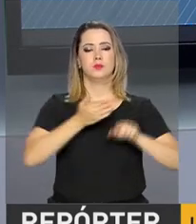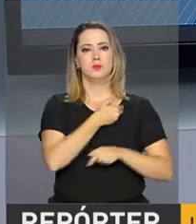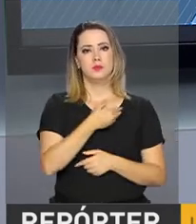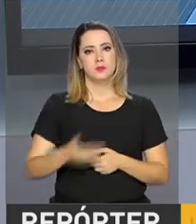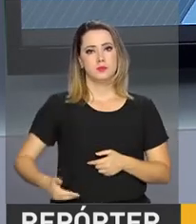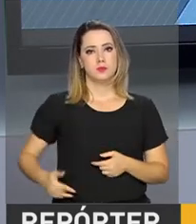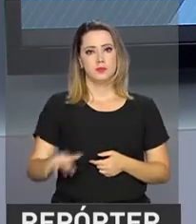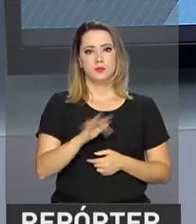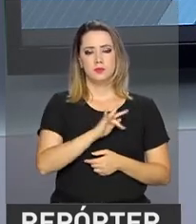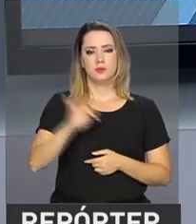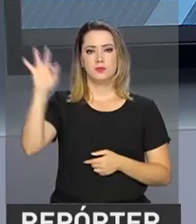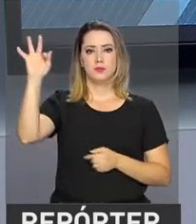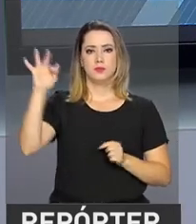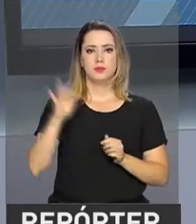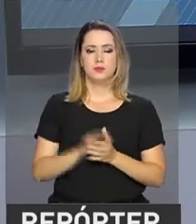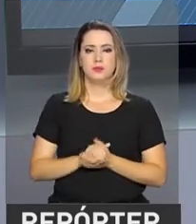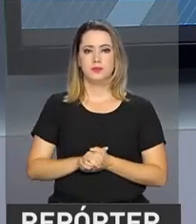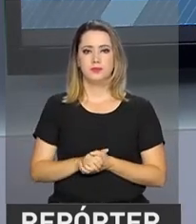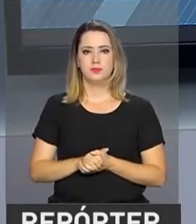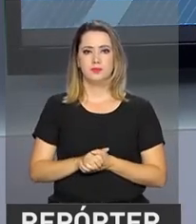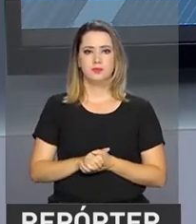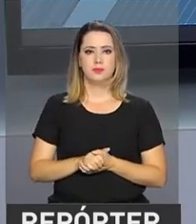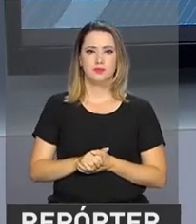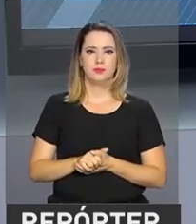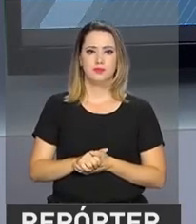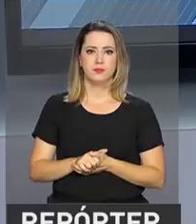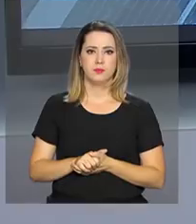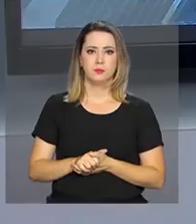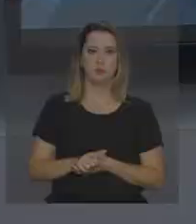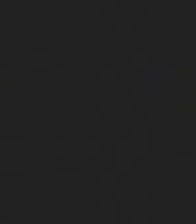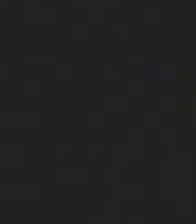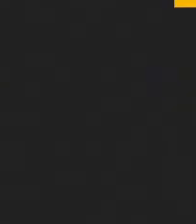com a gente aqui na nbr a tv do governo federal